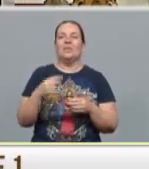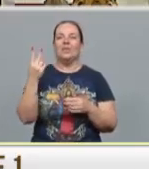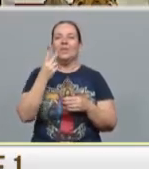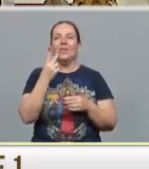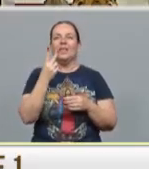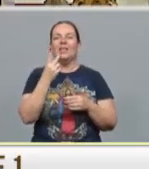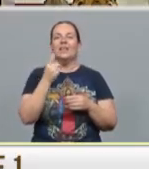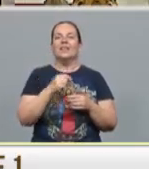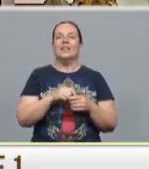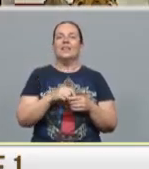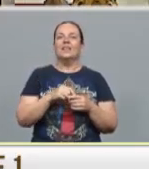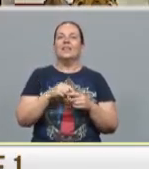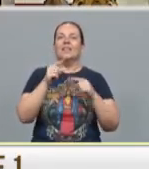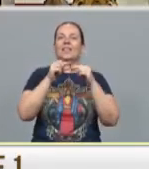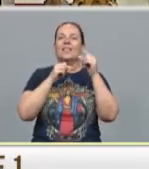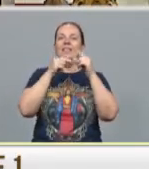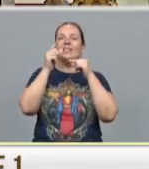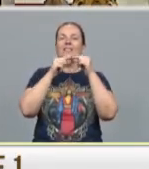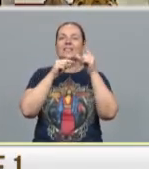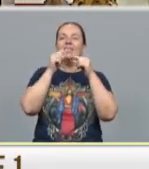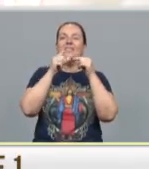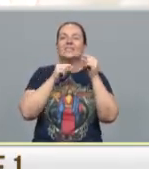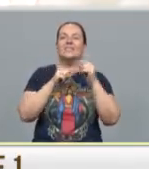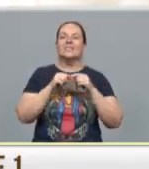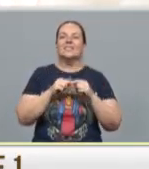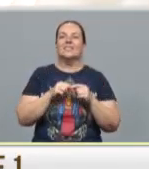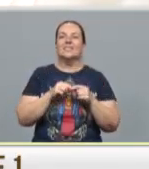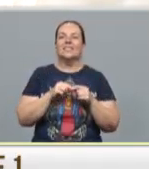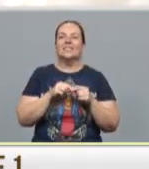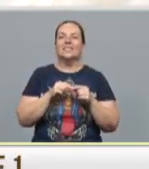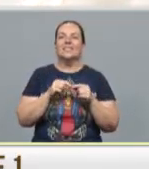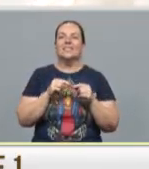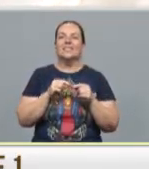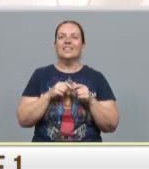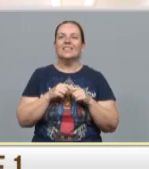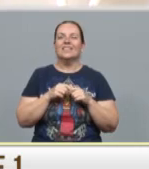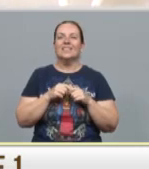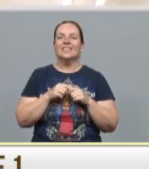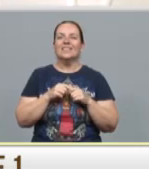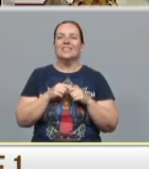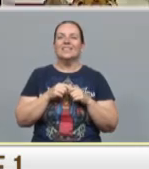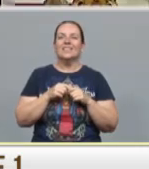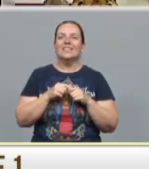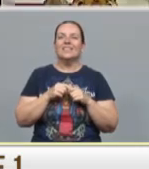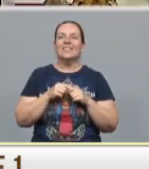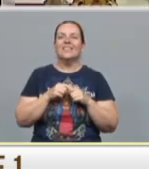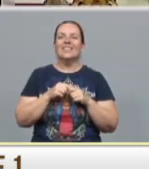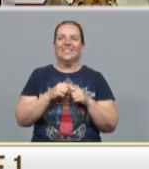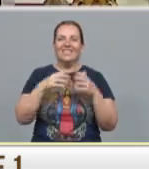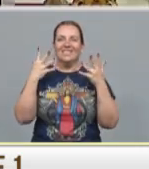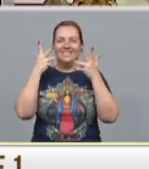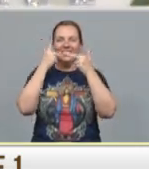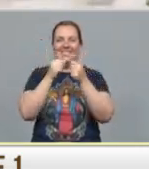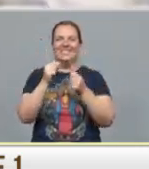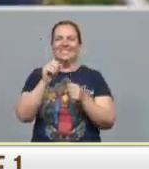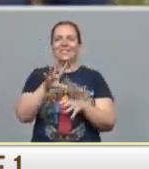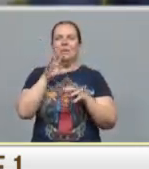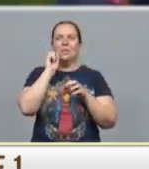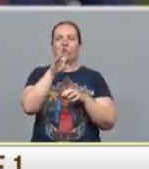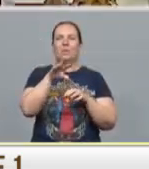a gente brinca das estrelinhas. Que maravilha. E que lindo o desenho. E eu vou apagar logo.